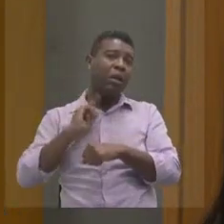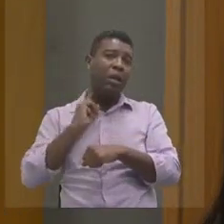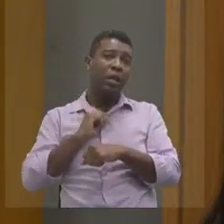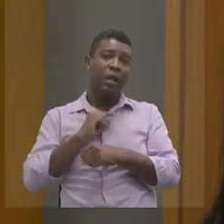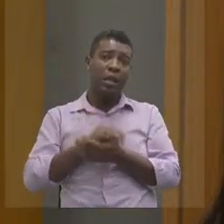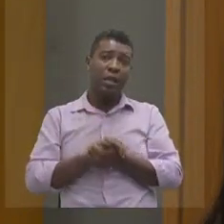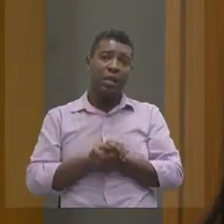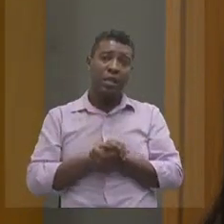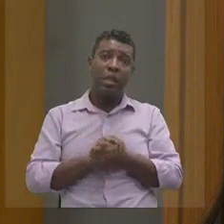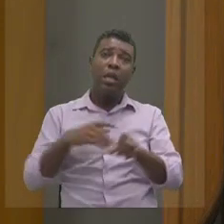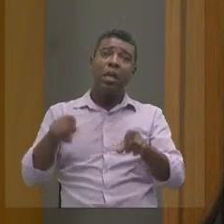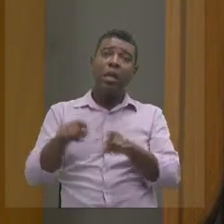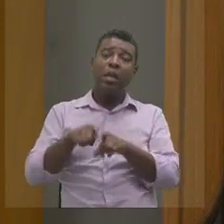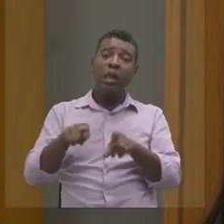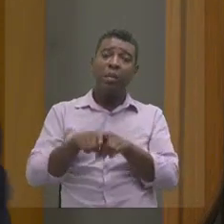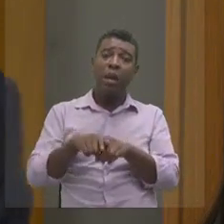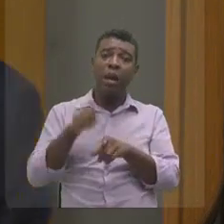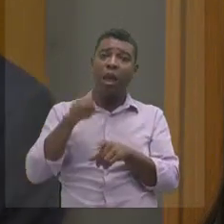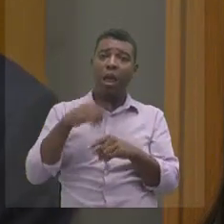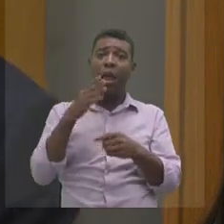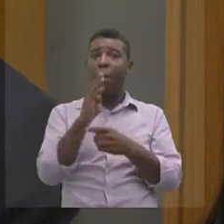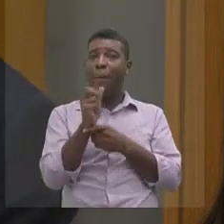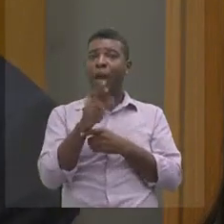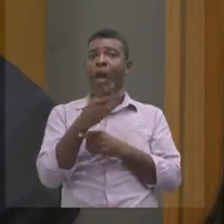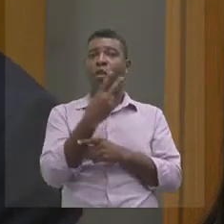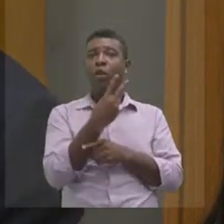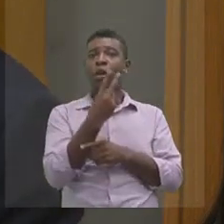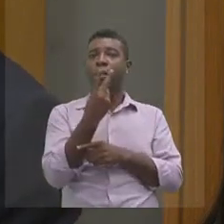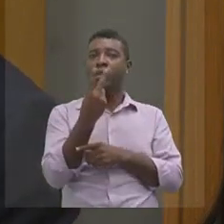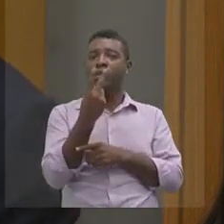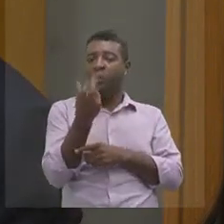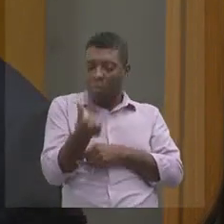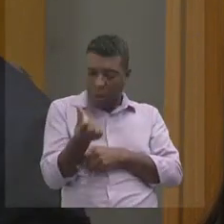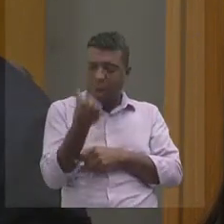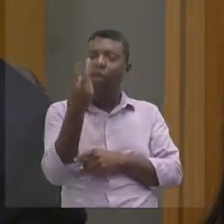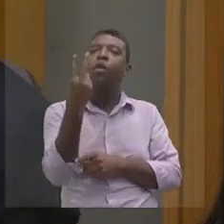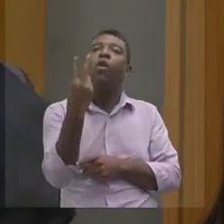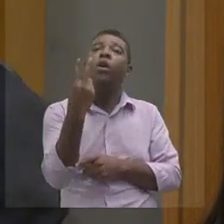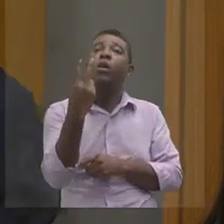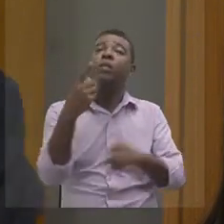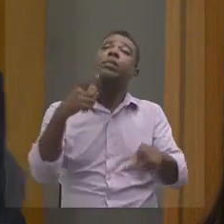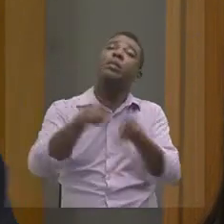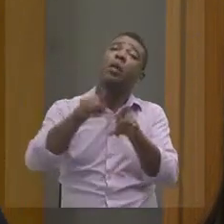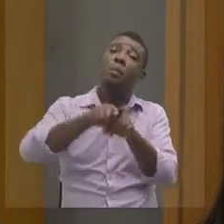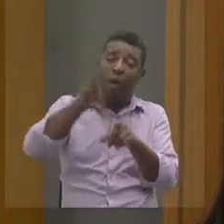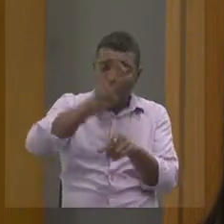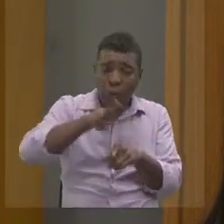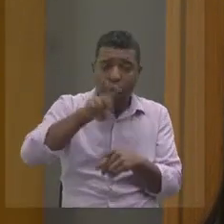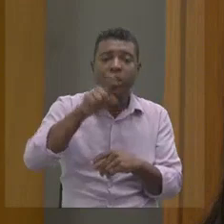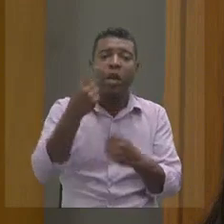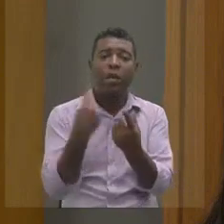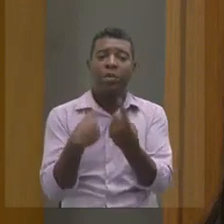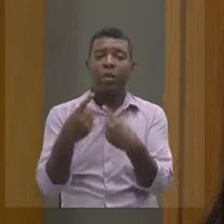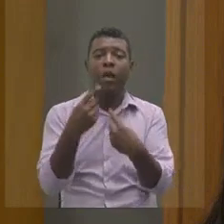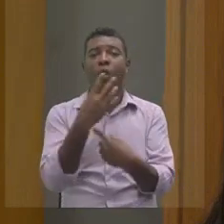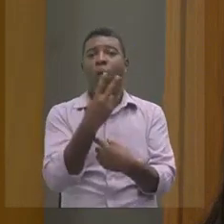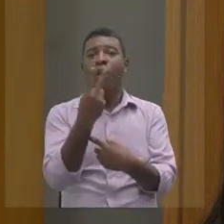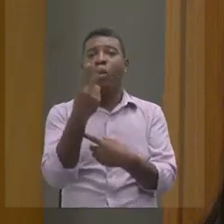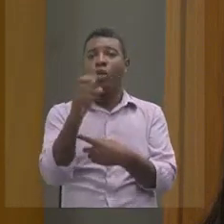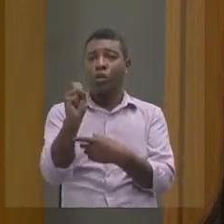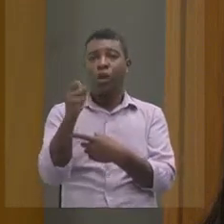acesse acessado pela br-262 que também usam a 428 para ir para o estado de São